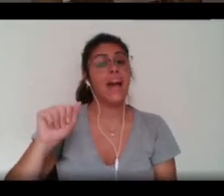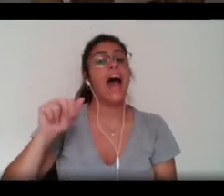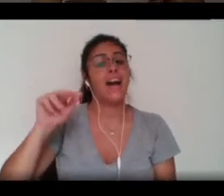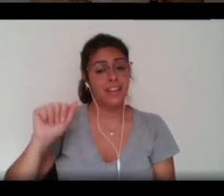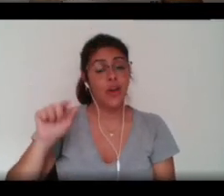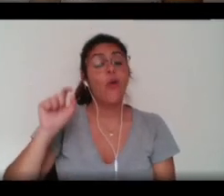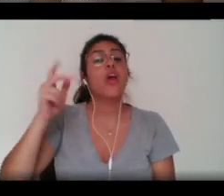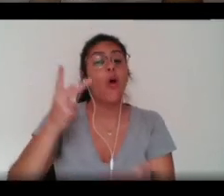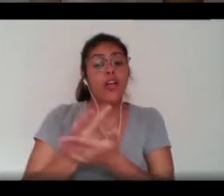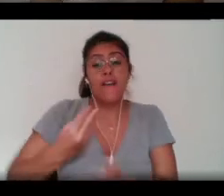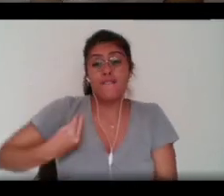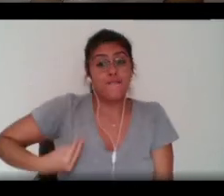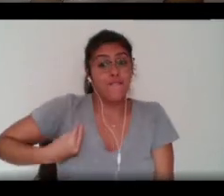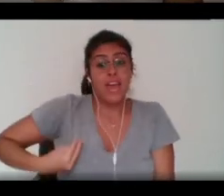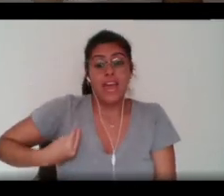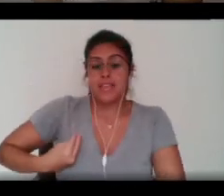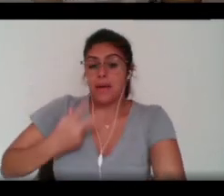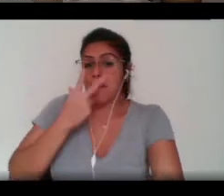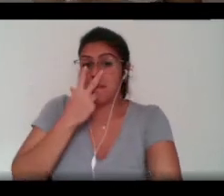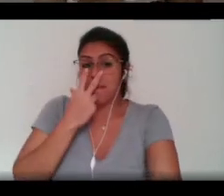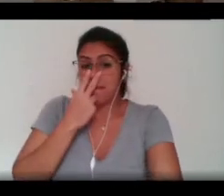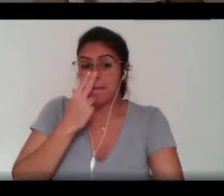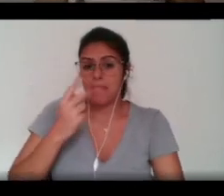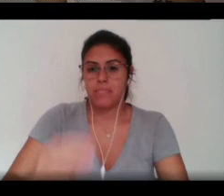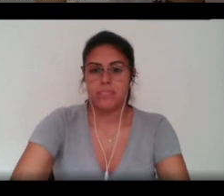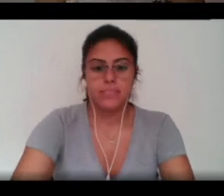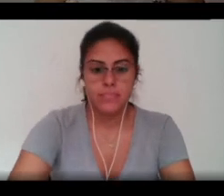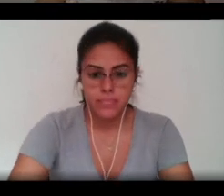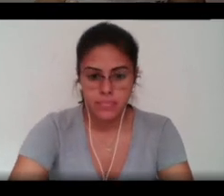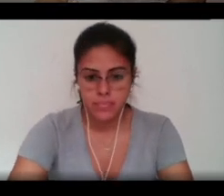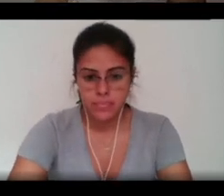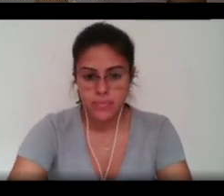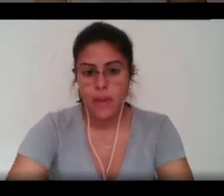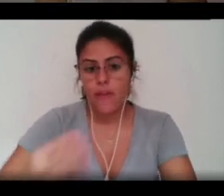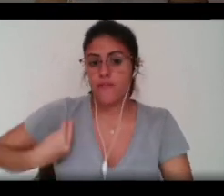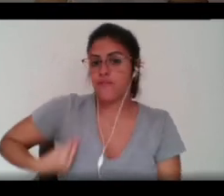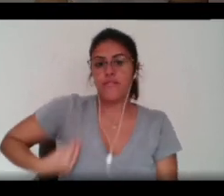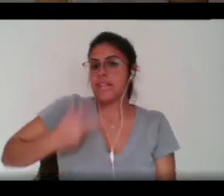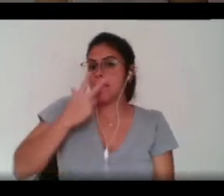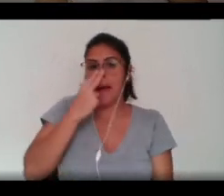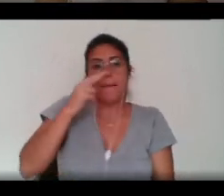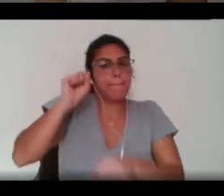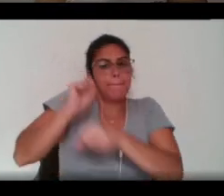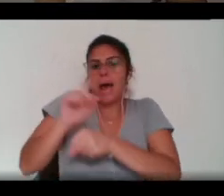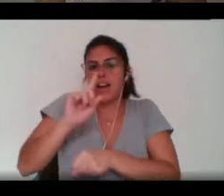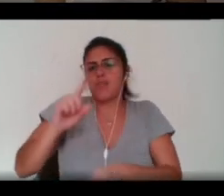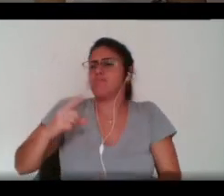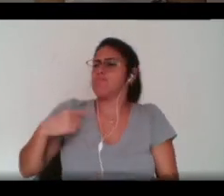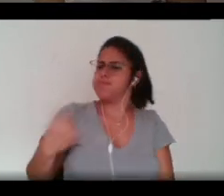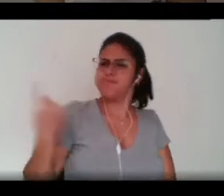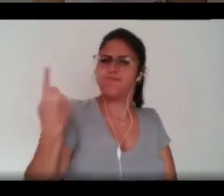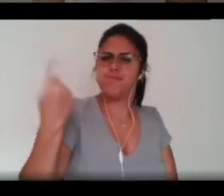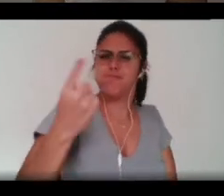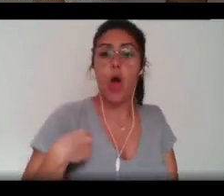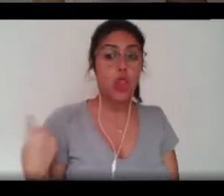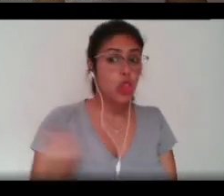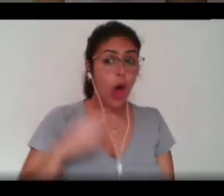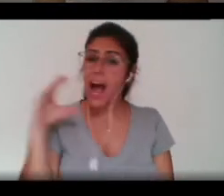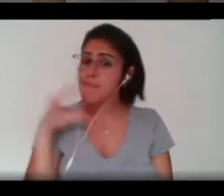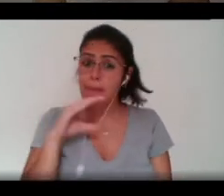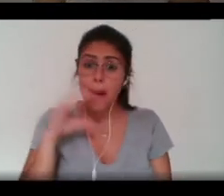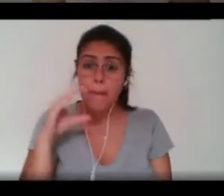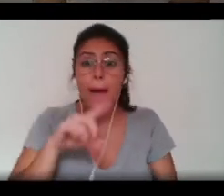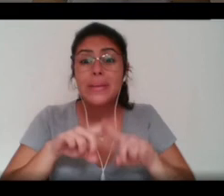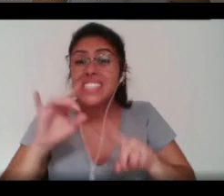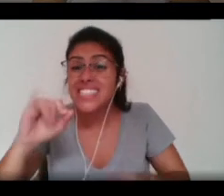o conteúdo mais devagar, eu até posso, mas aí a gente não vai para frente. Como a gente está